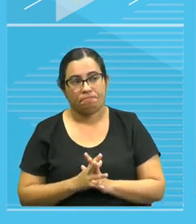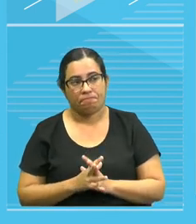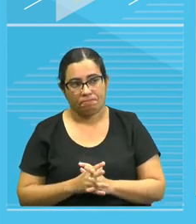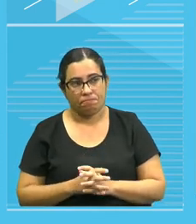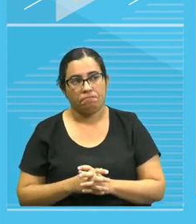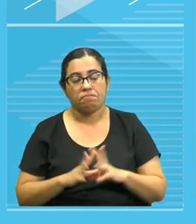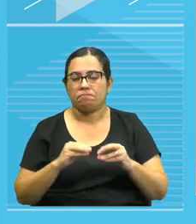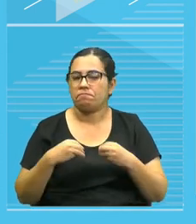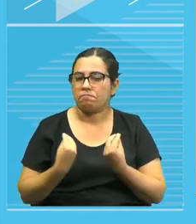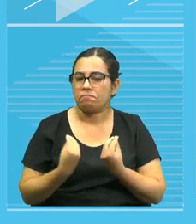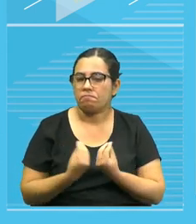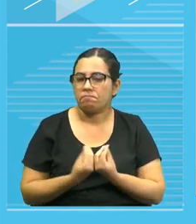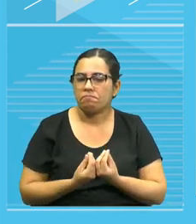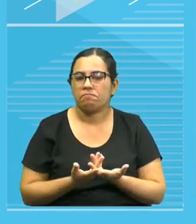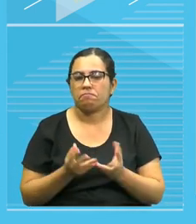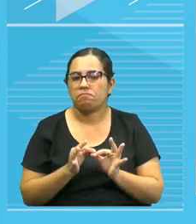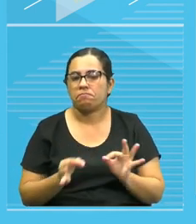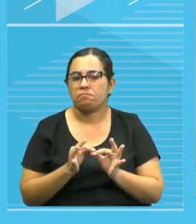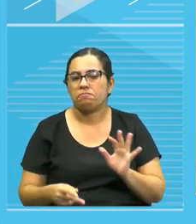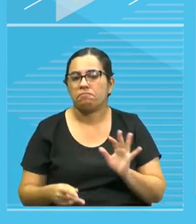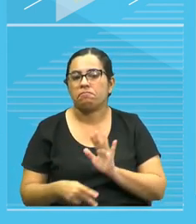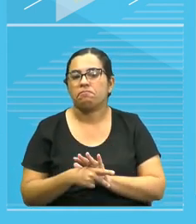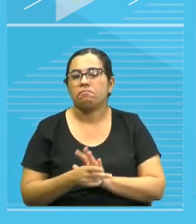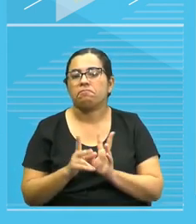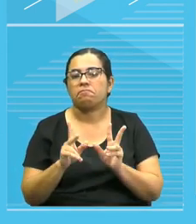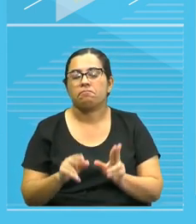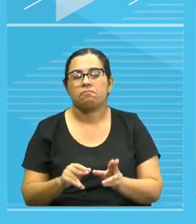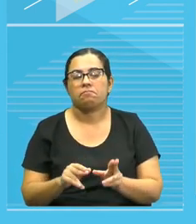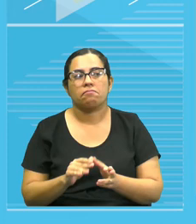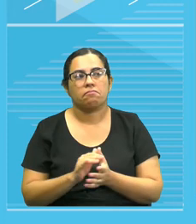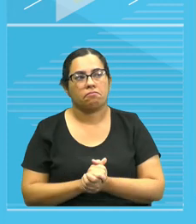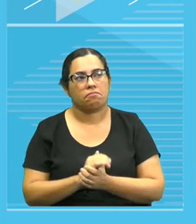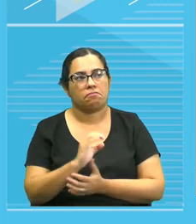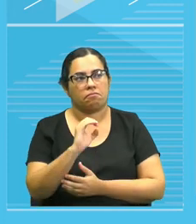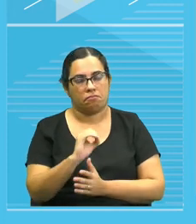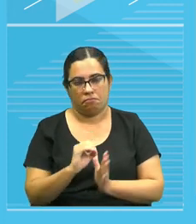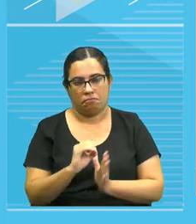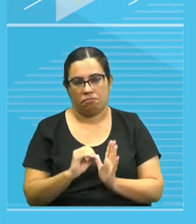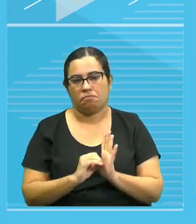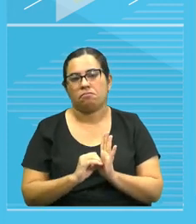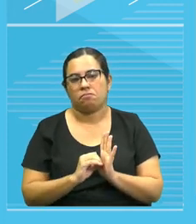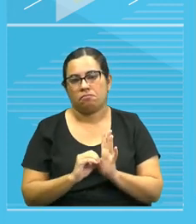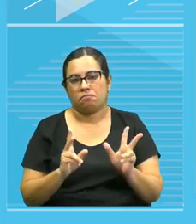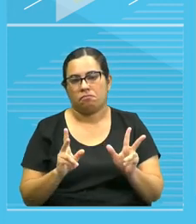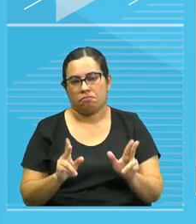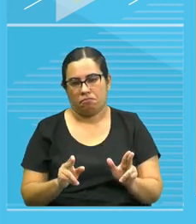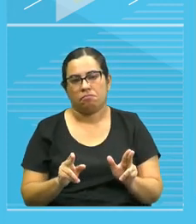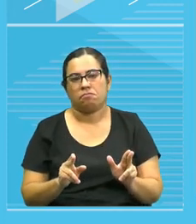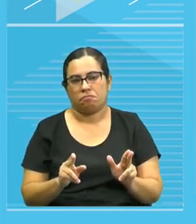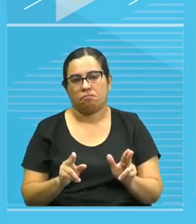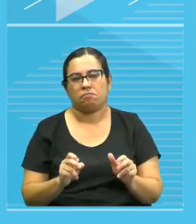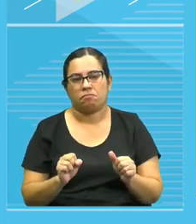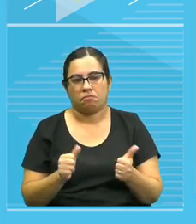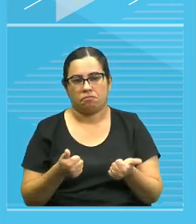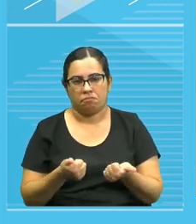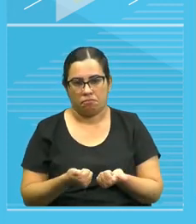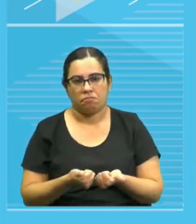as substâncias simples a sua entalpia é igual a zero tá